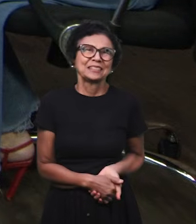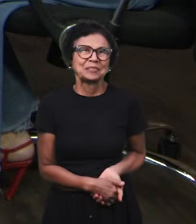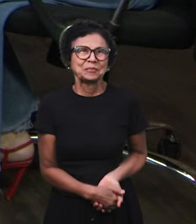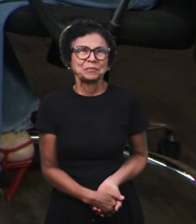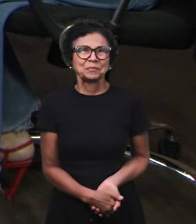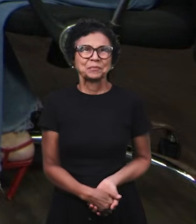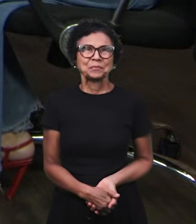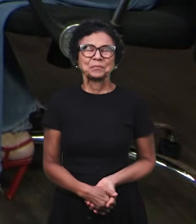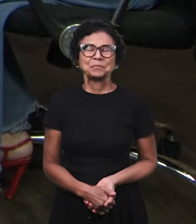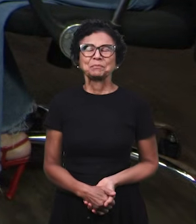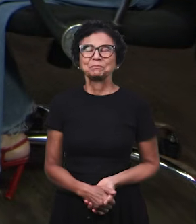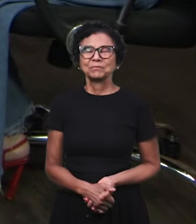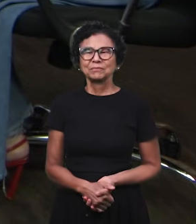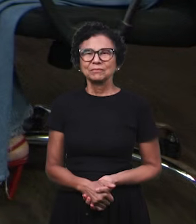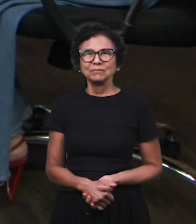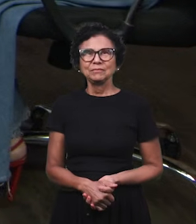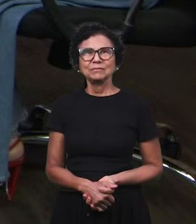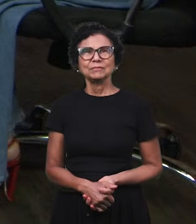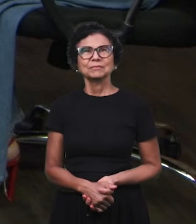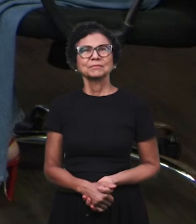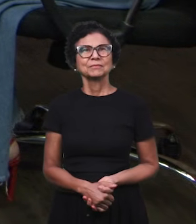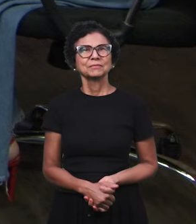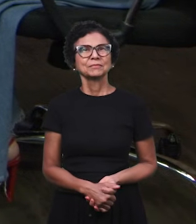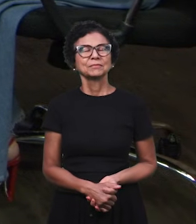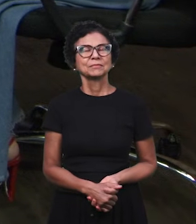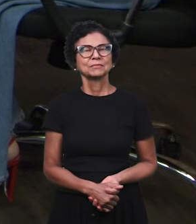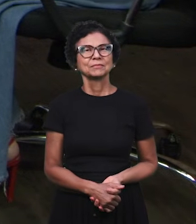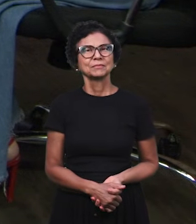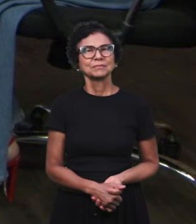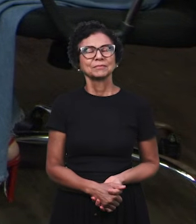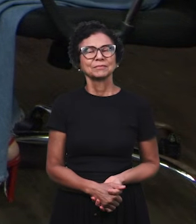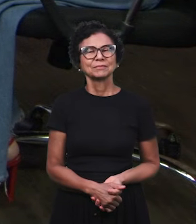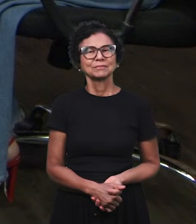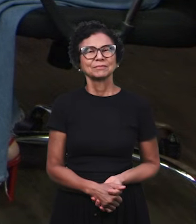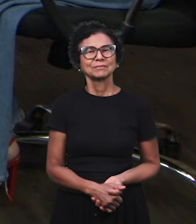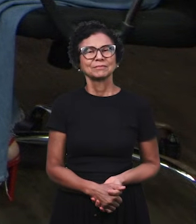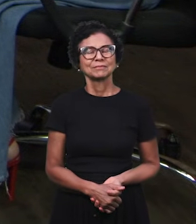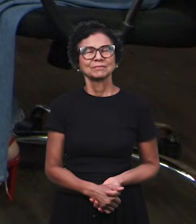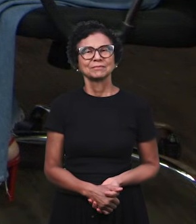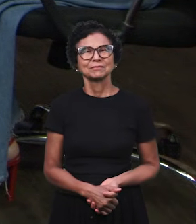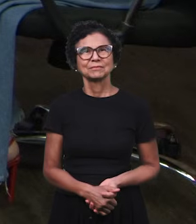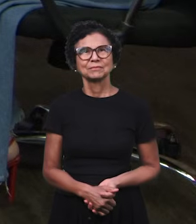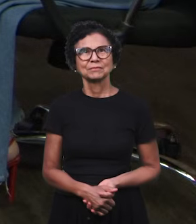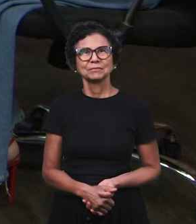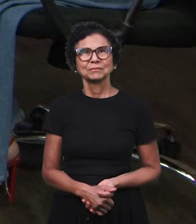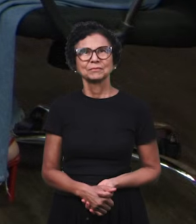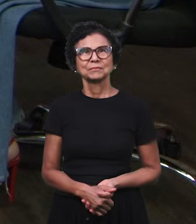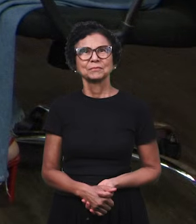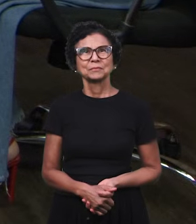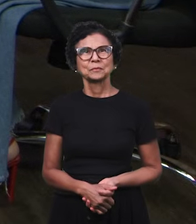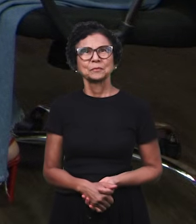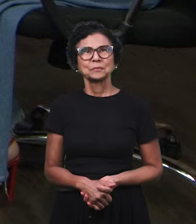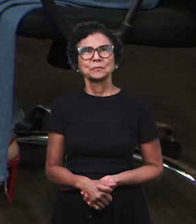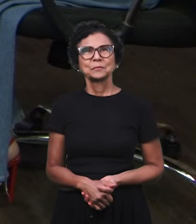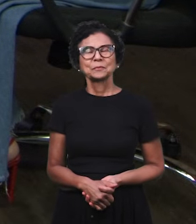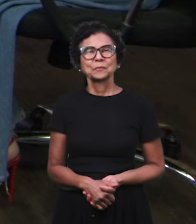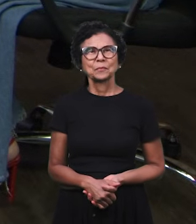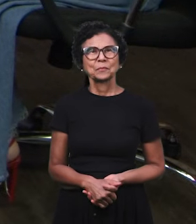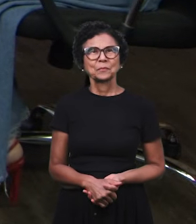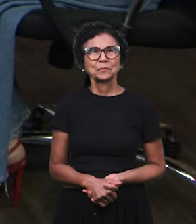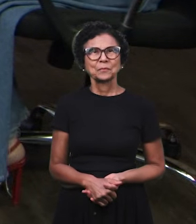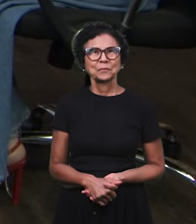bênção. A bênção. Aliás, a palavra de Deus, ela é riquíssima